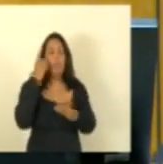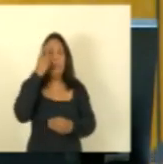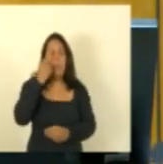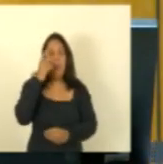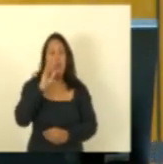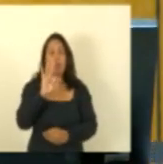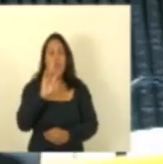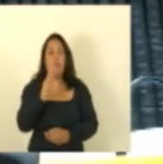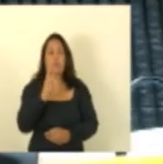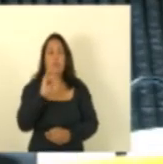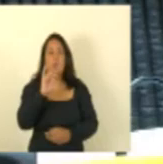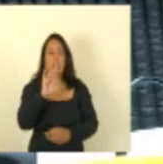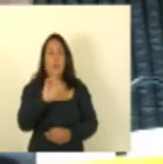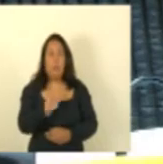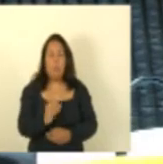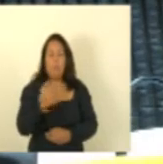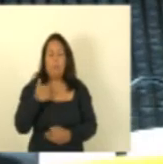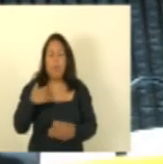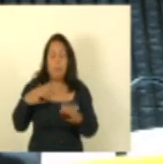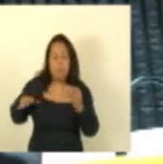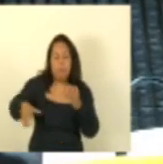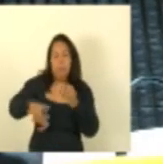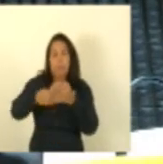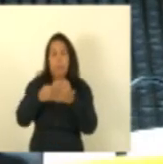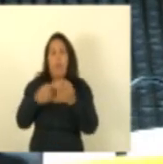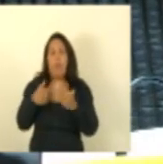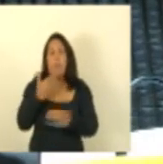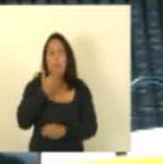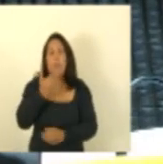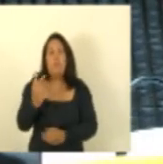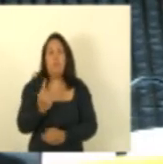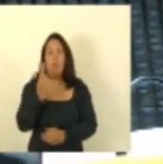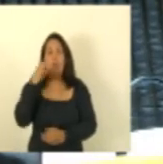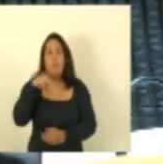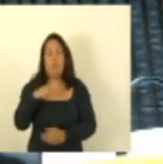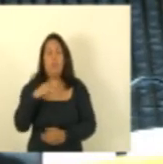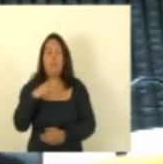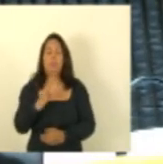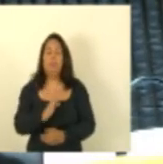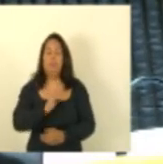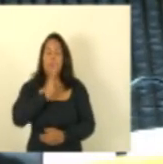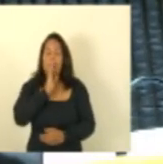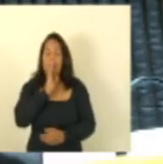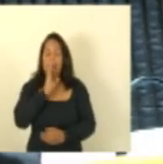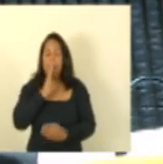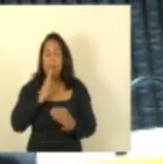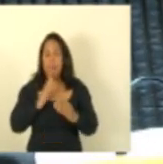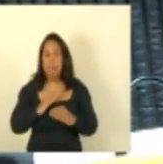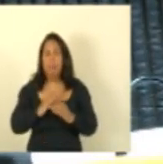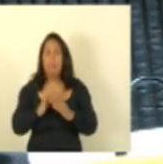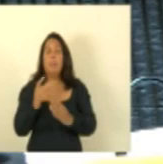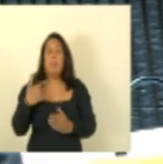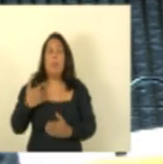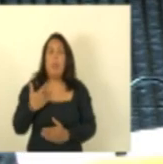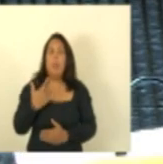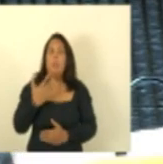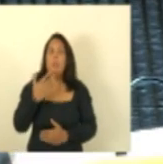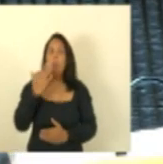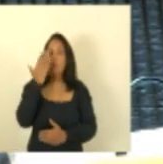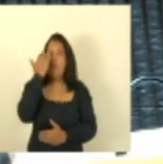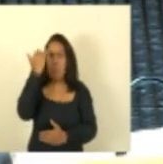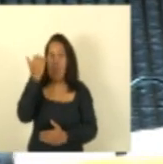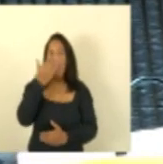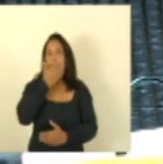Thiago, eu me somo à solicitação do minuto de silêncio para o famoso pai dos